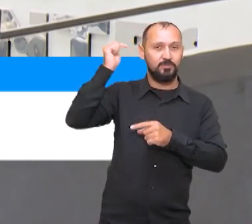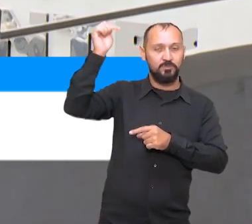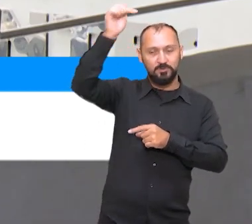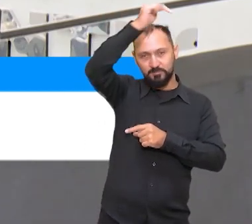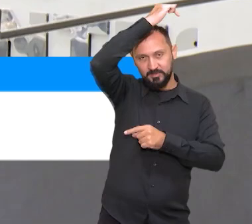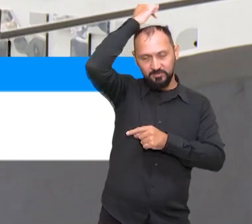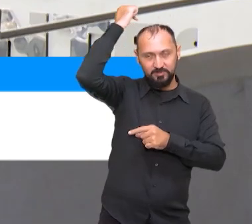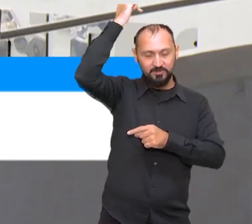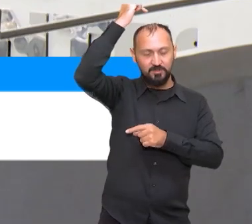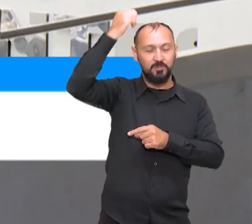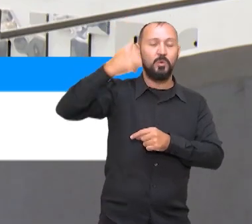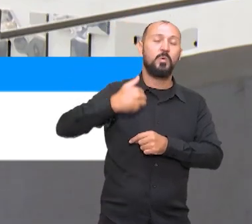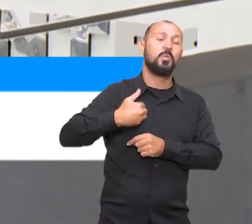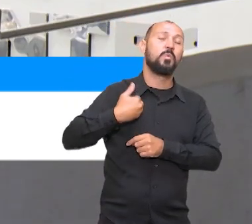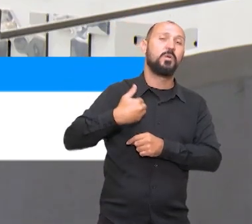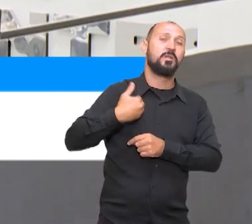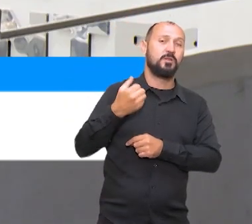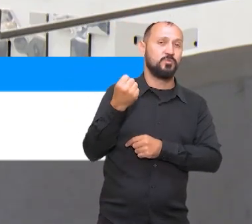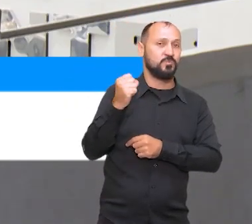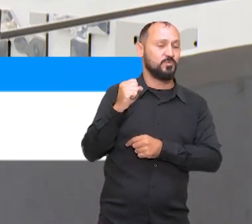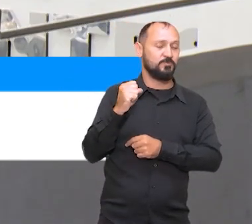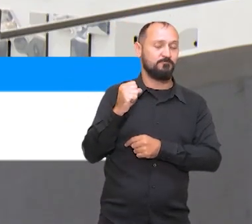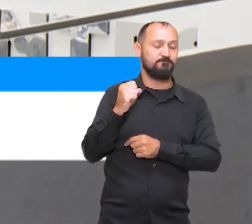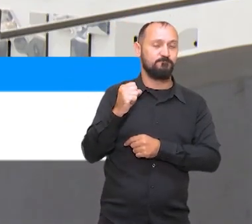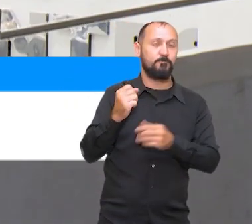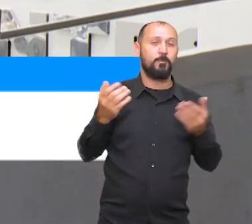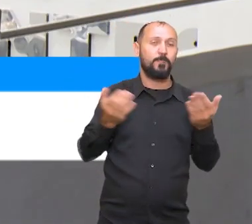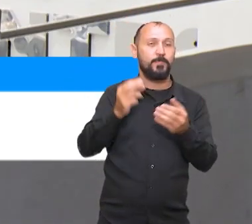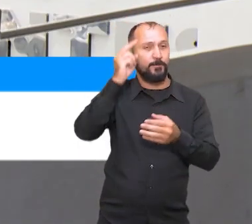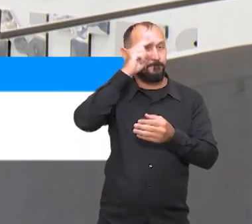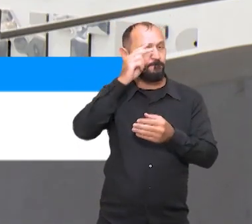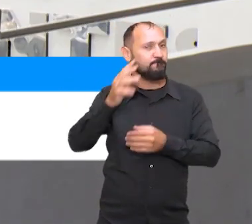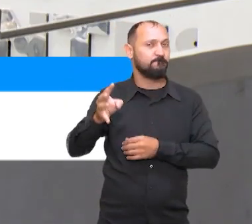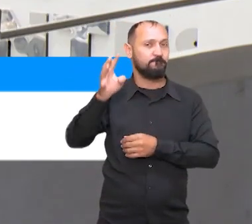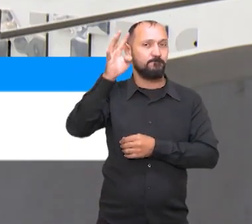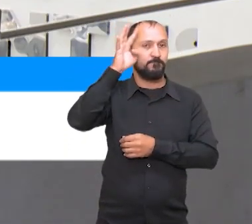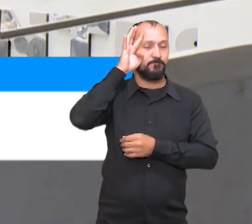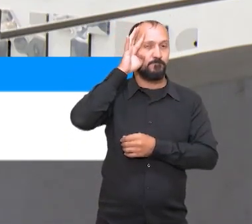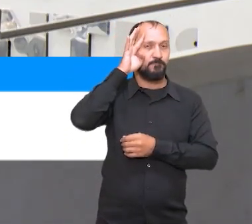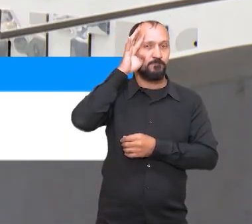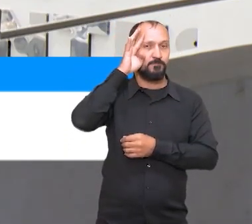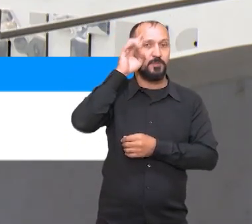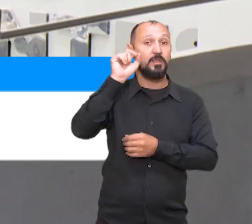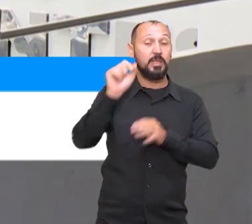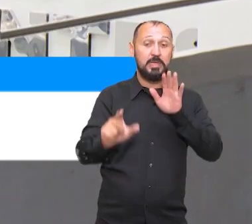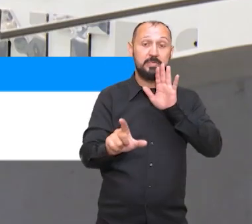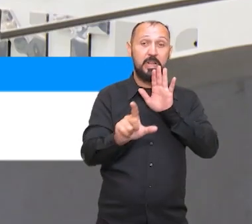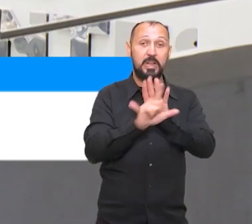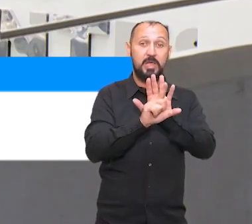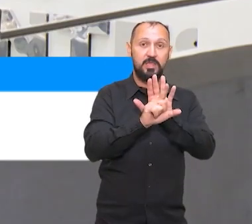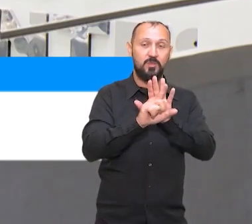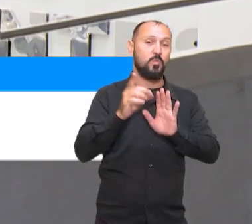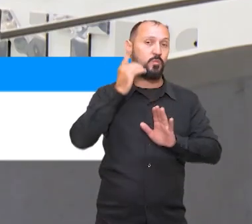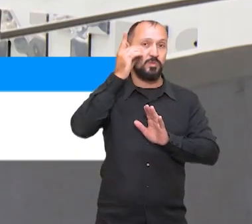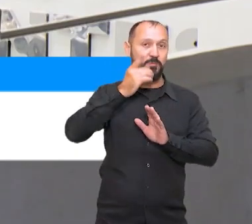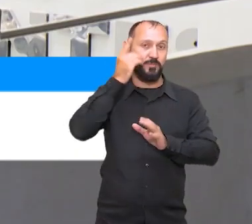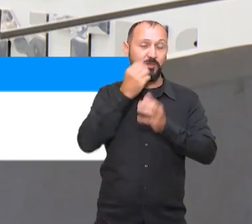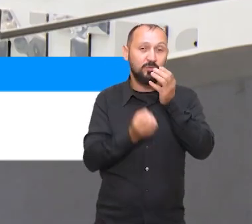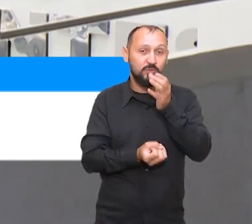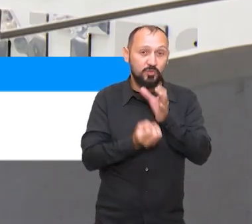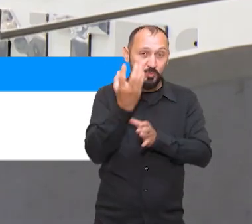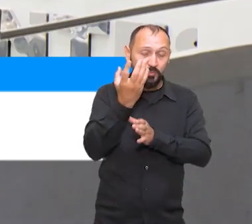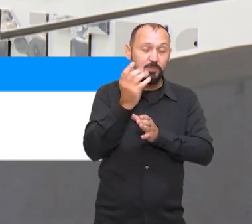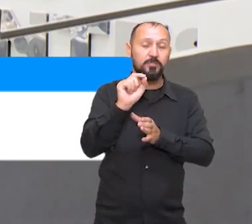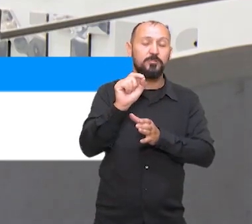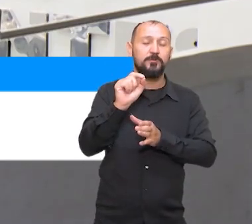Santo, aos 8 anos de idade. Durante a sessão ordinária dessa quarta-feira, o autor da lei em vigor em Mato Grosso do Sul,